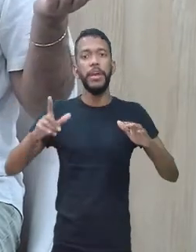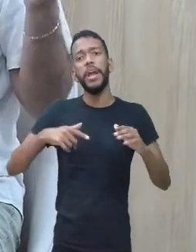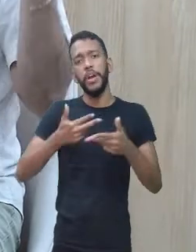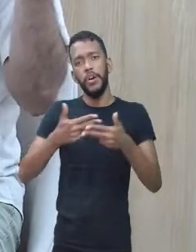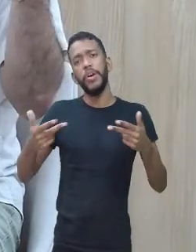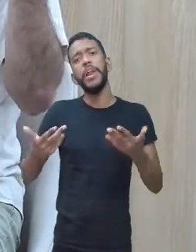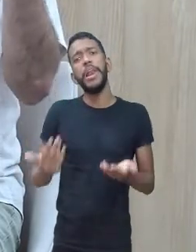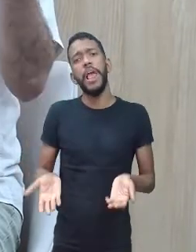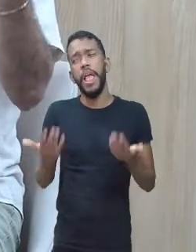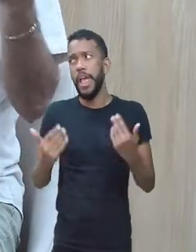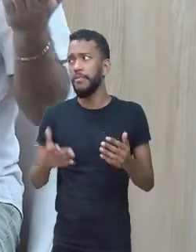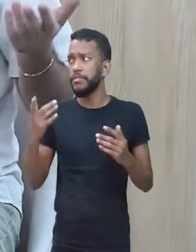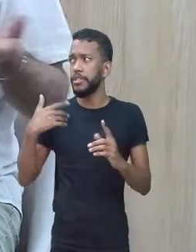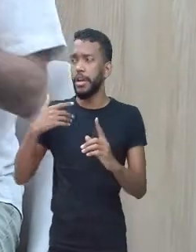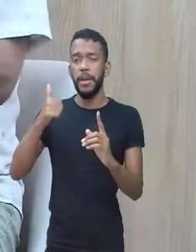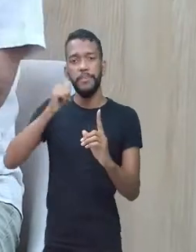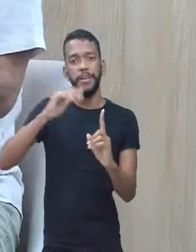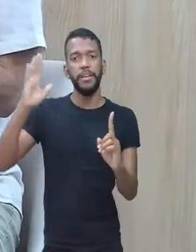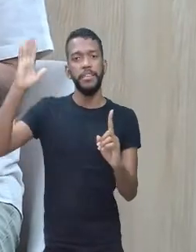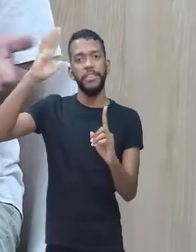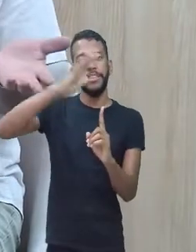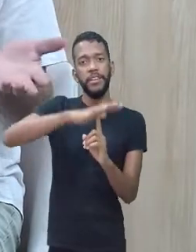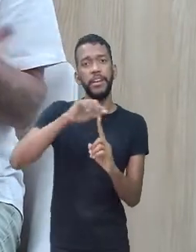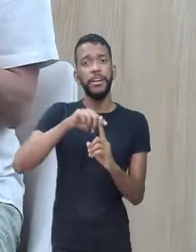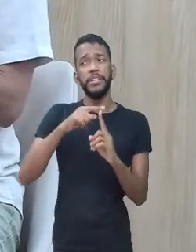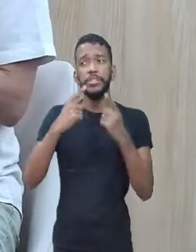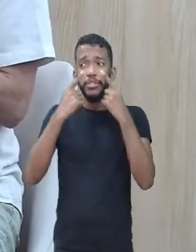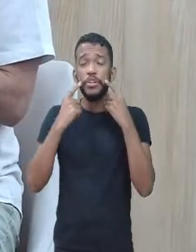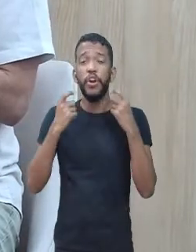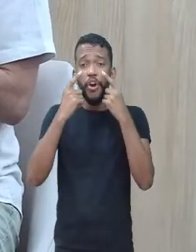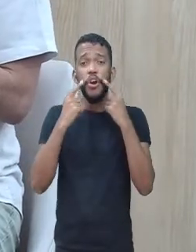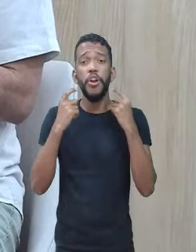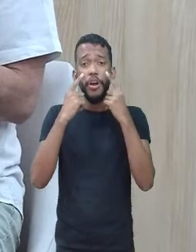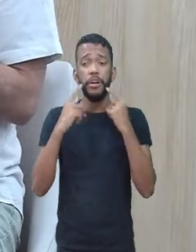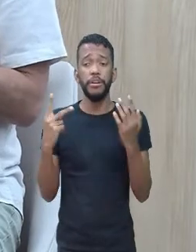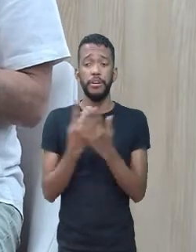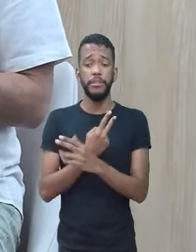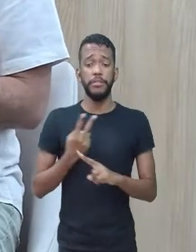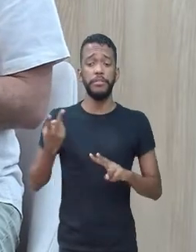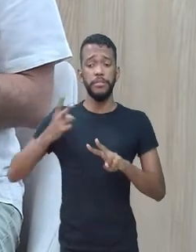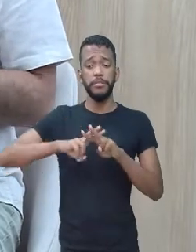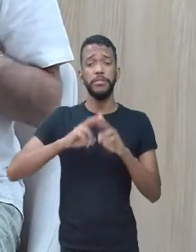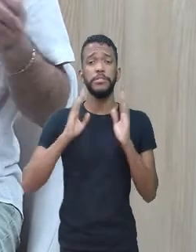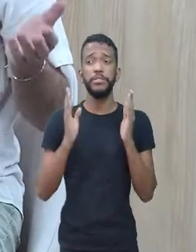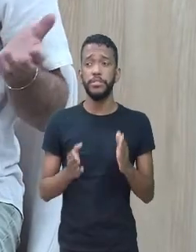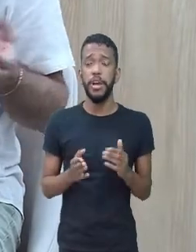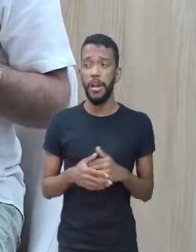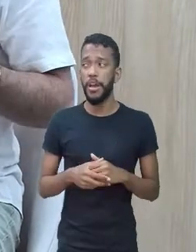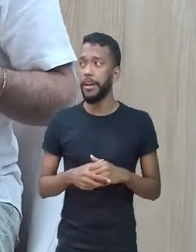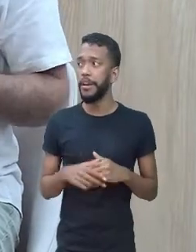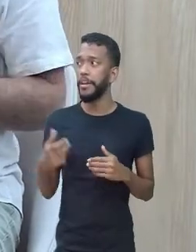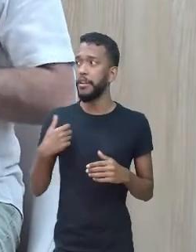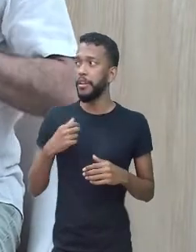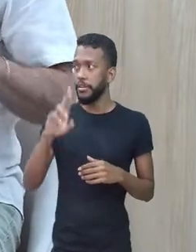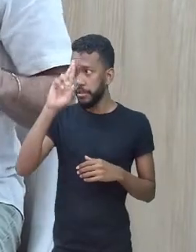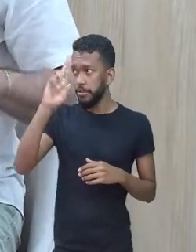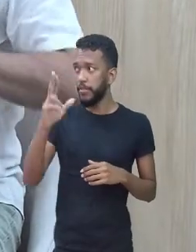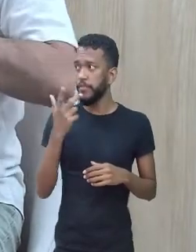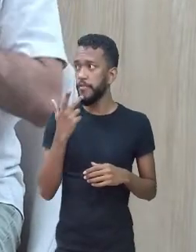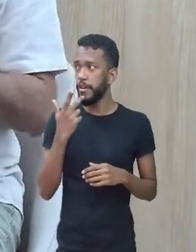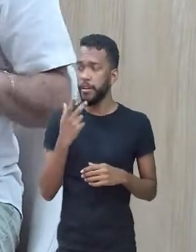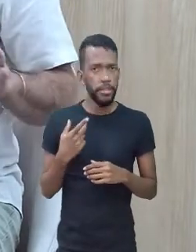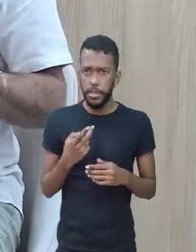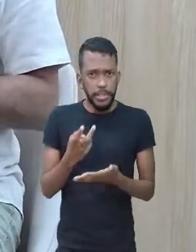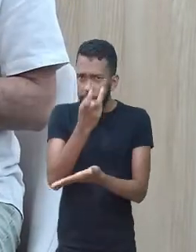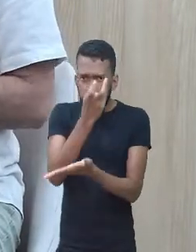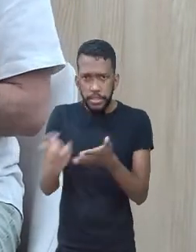leve, né? Caiu na cabeça da menina Maribel, que estava chorando, aprisionada pelo pirata, né? E aí o nosso diretor dizia, olha, não